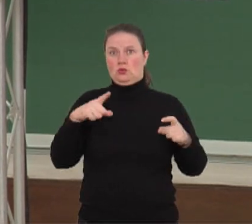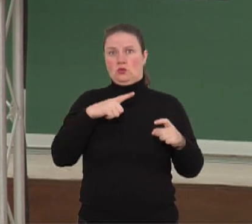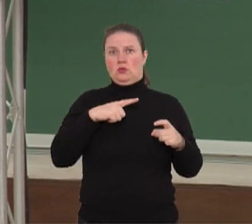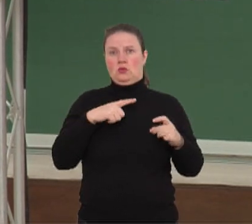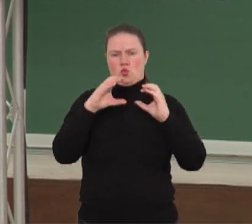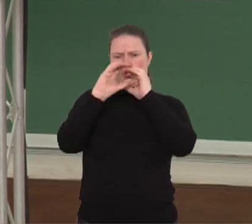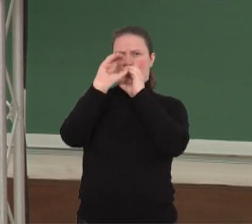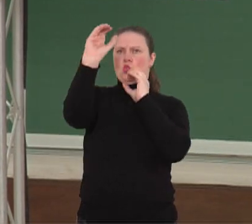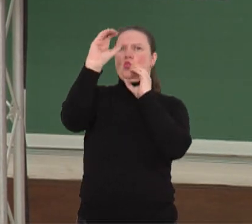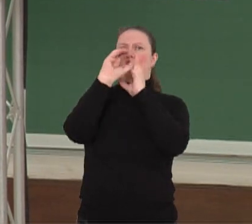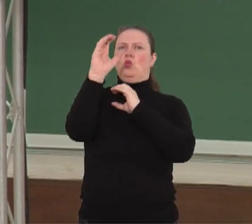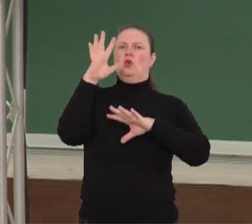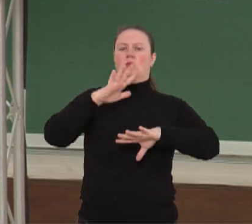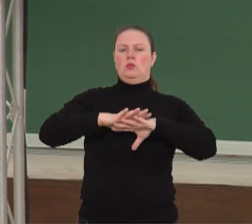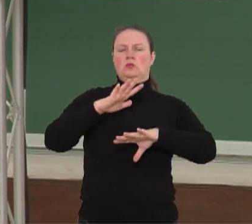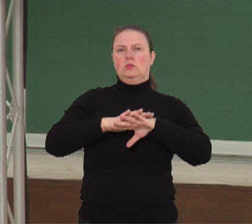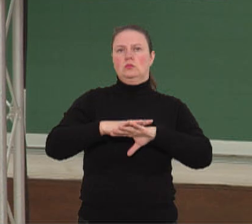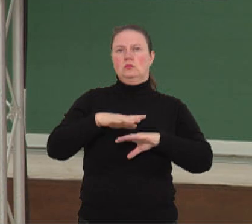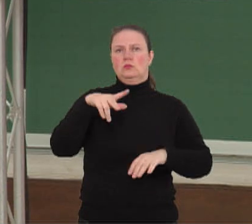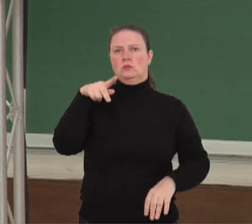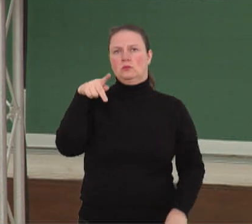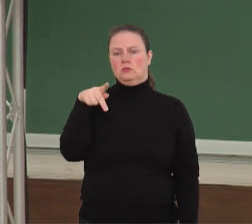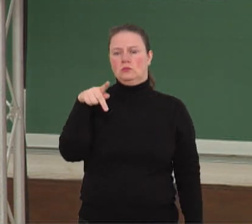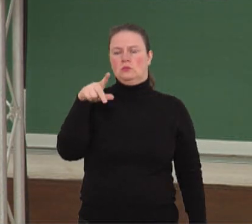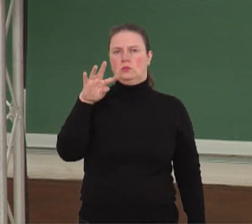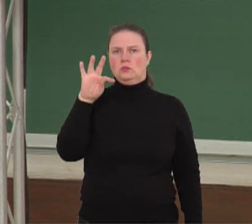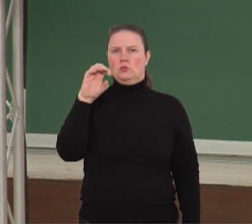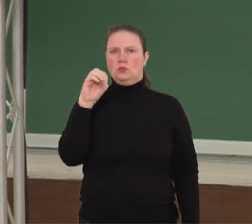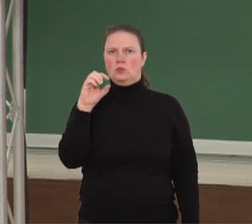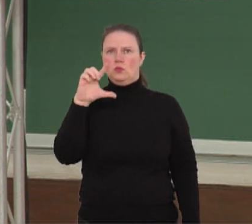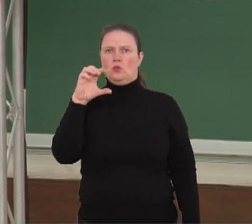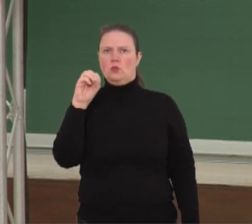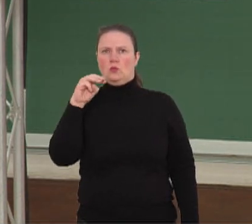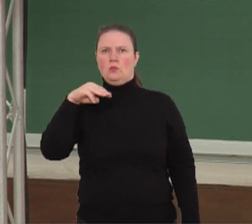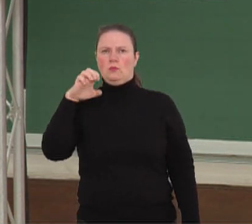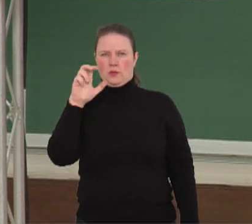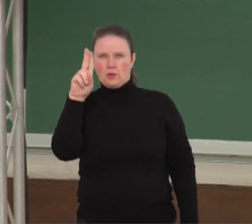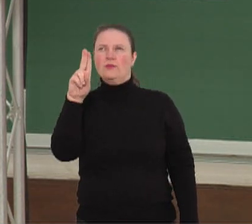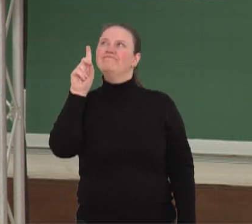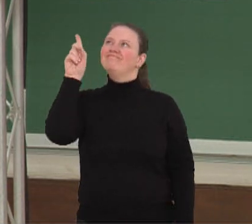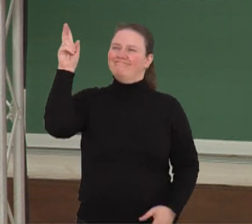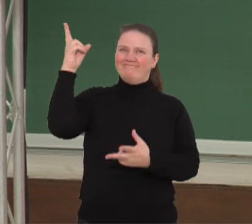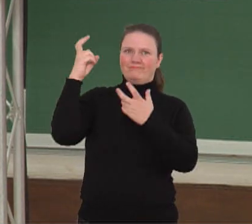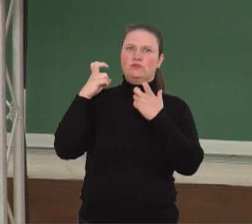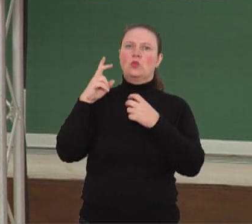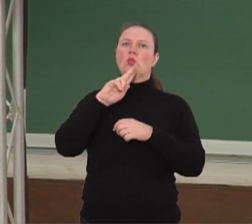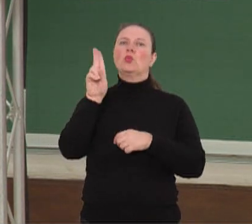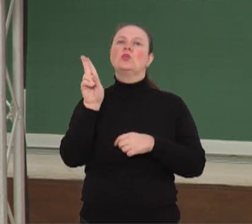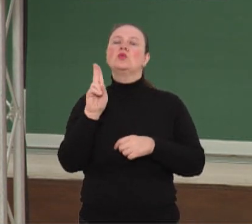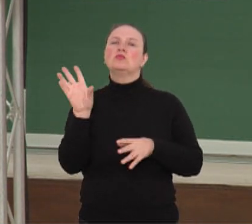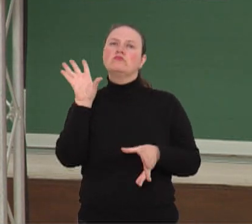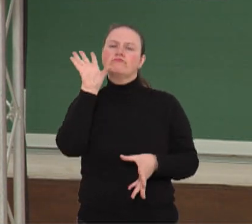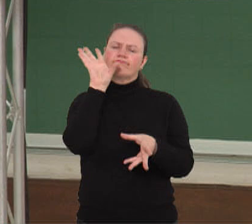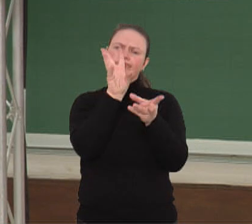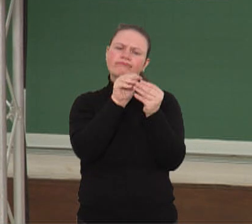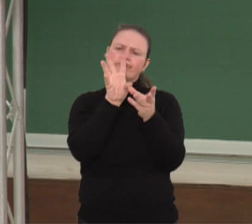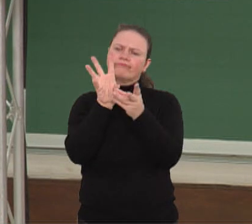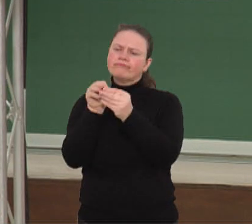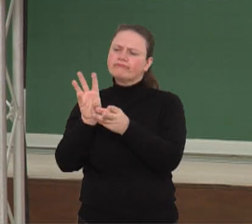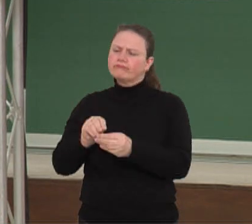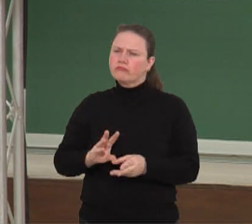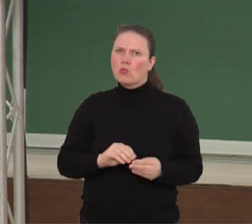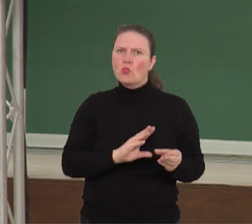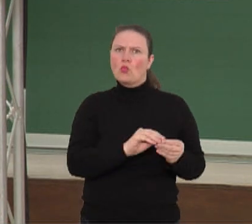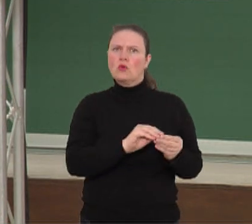astrônomo e matemático chamado Cláudio Ptolomeu, que ele juntou todos os conhecimentos que havia